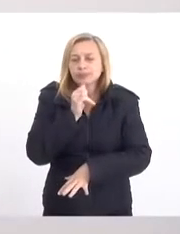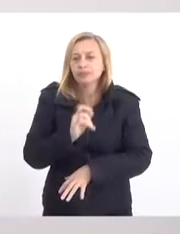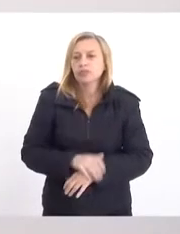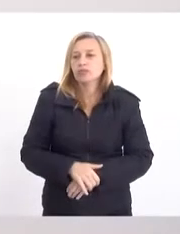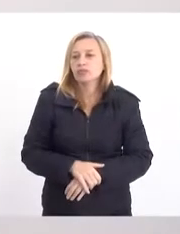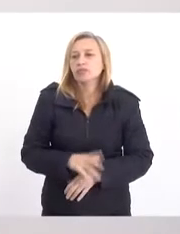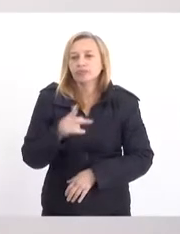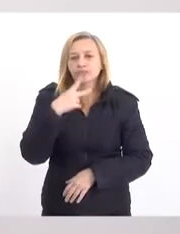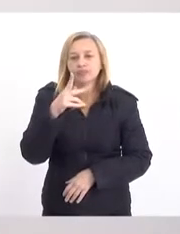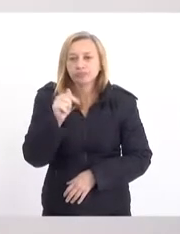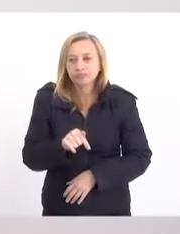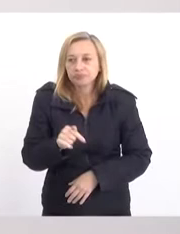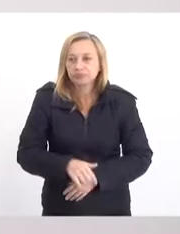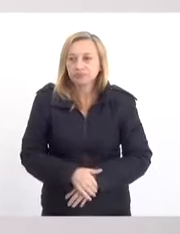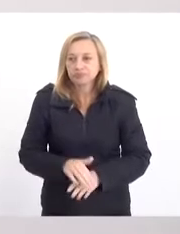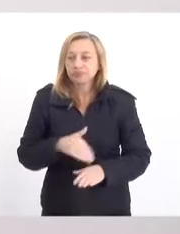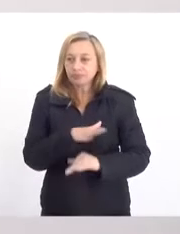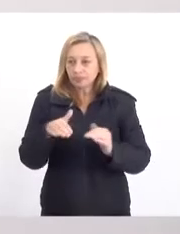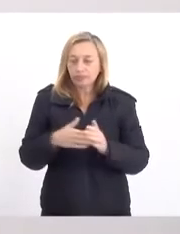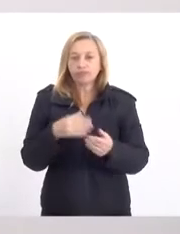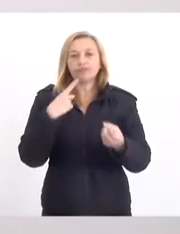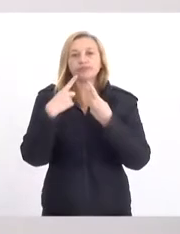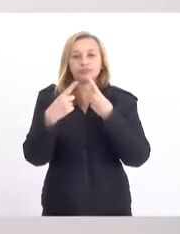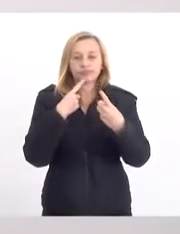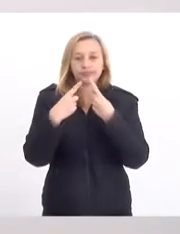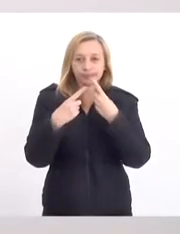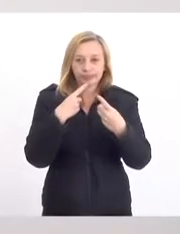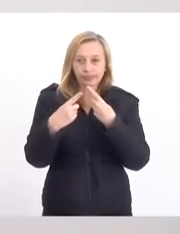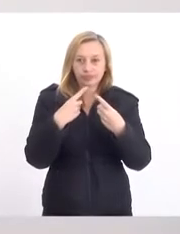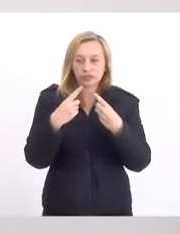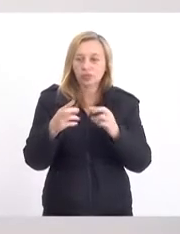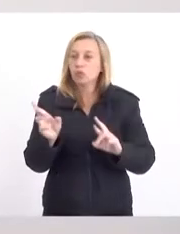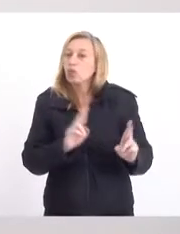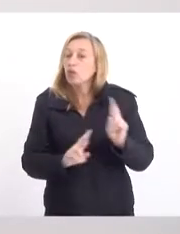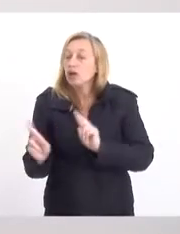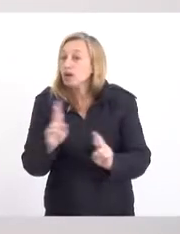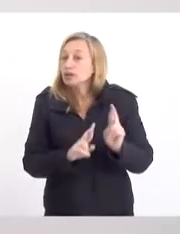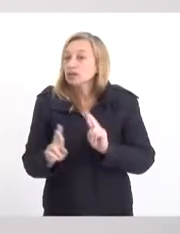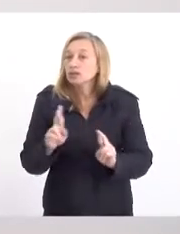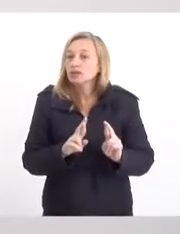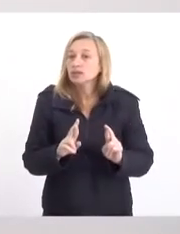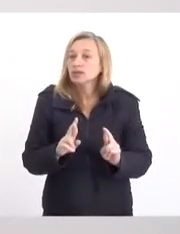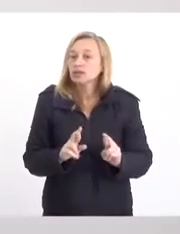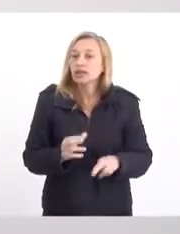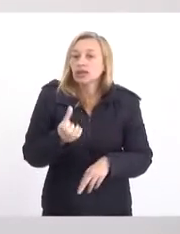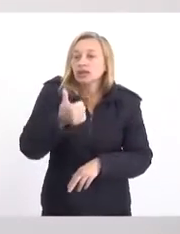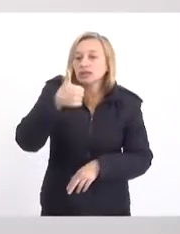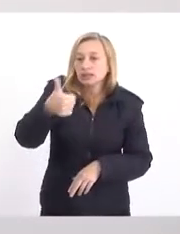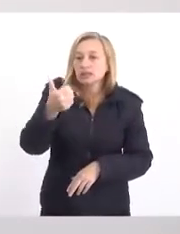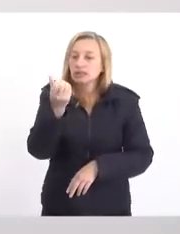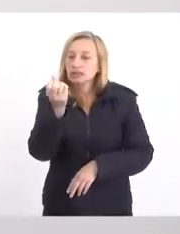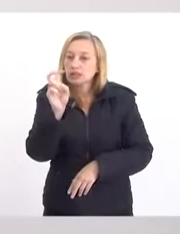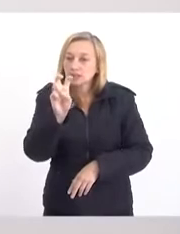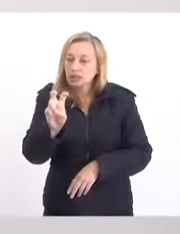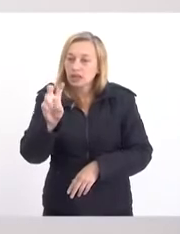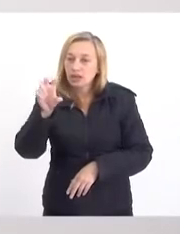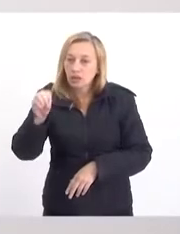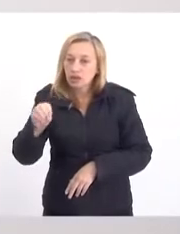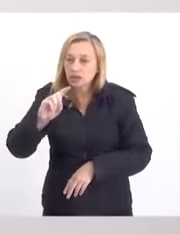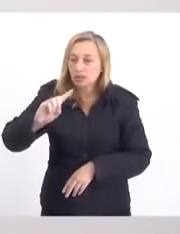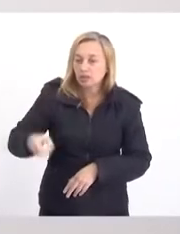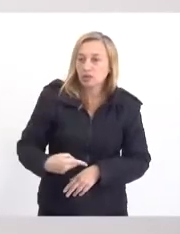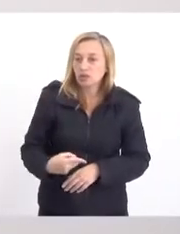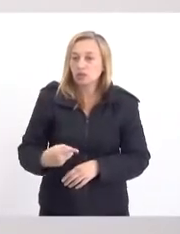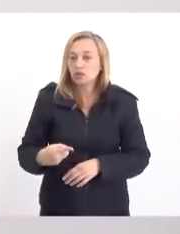gente traz aqui todo o debate com relação aos 150 mil novos postos